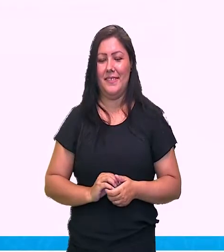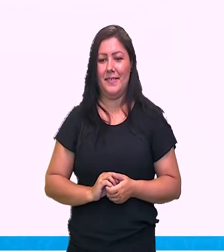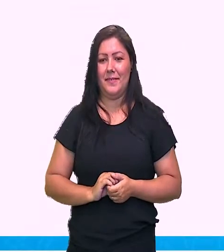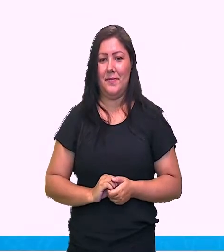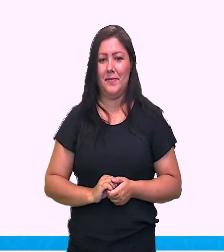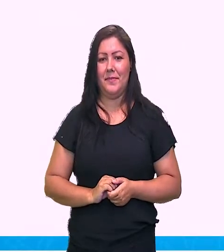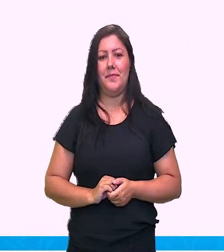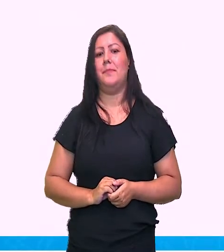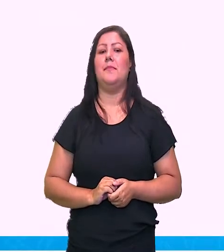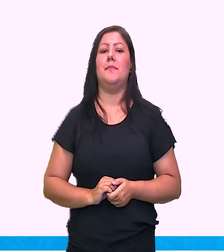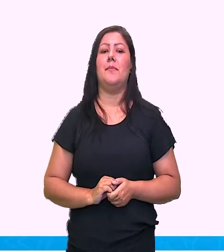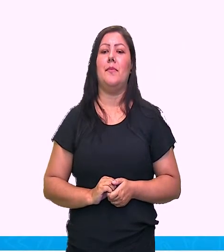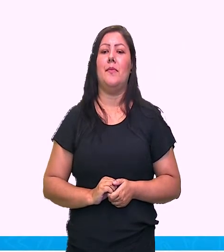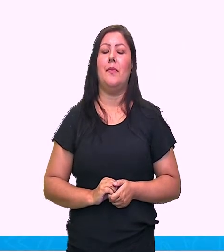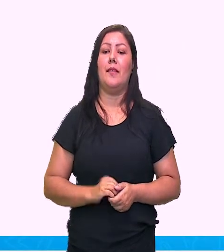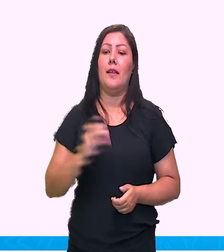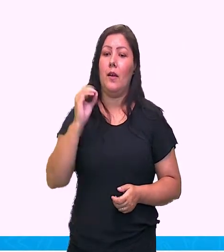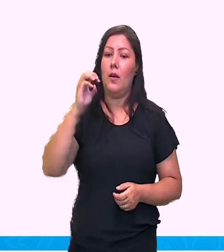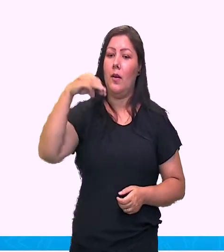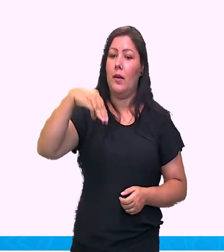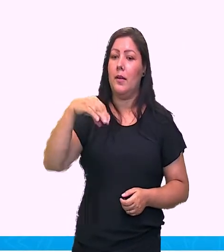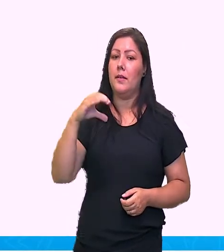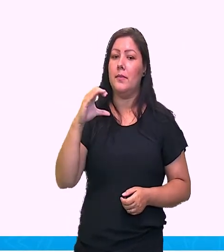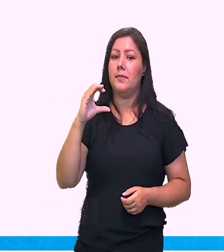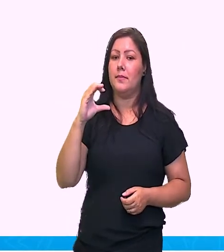Organização Mundial do Comércio,